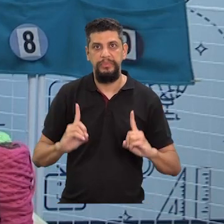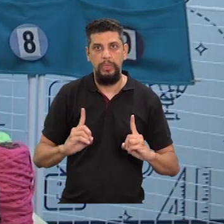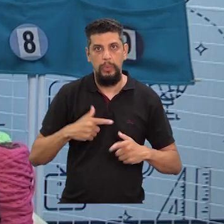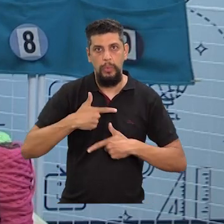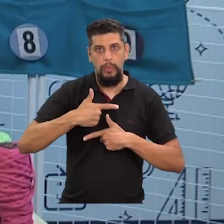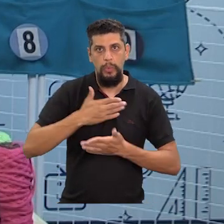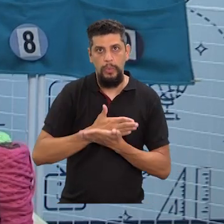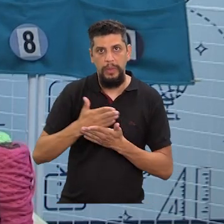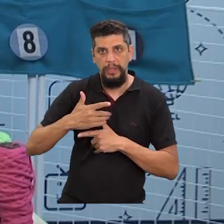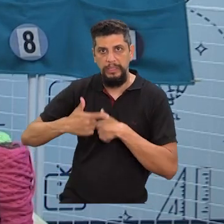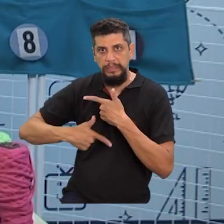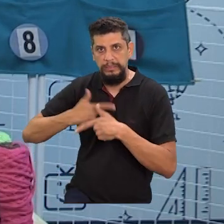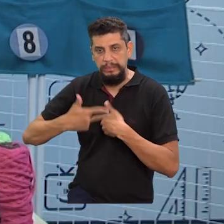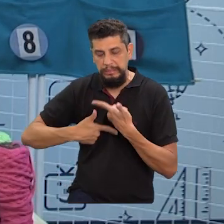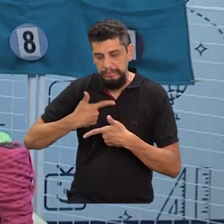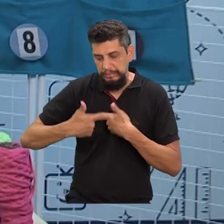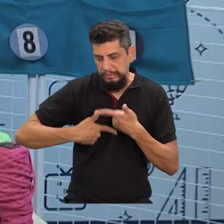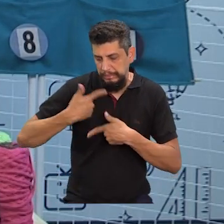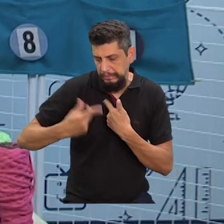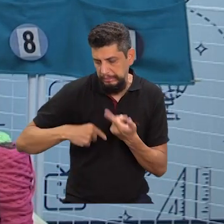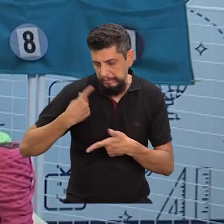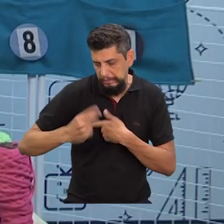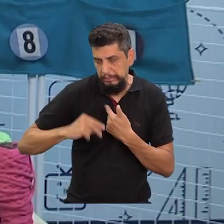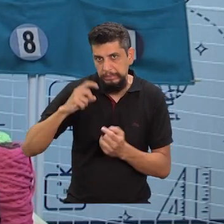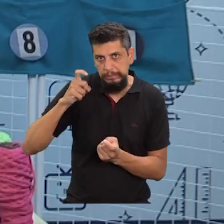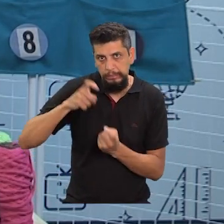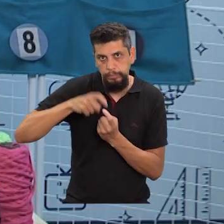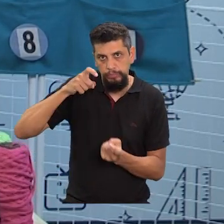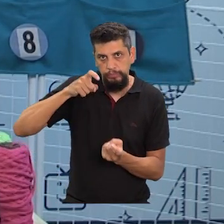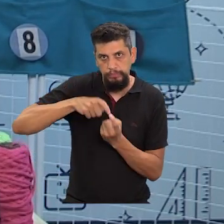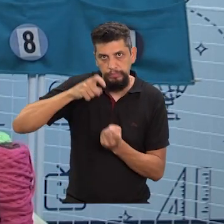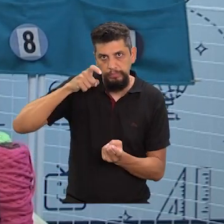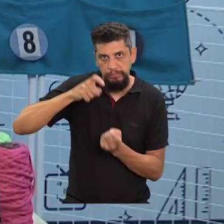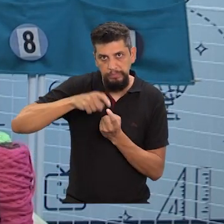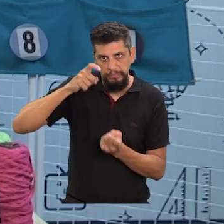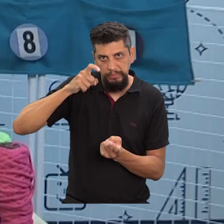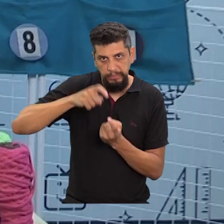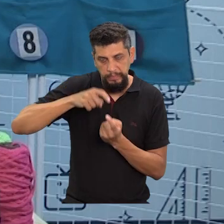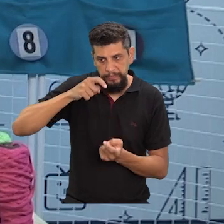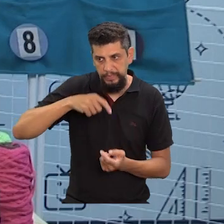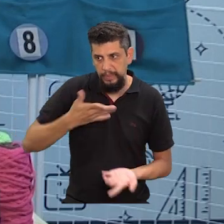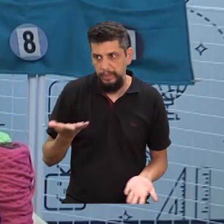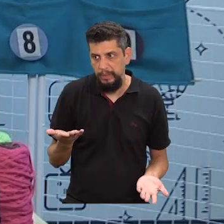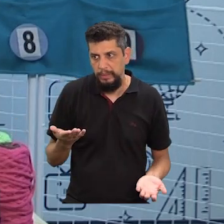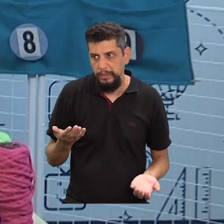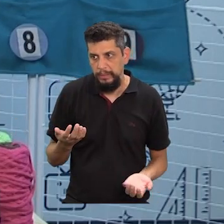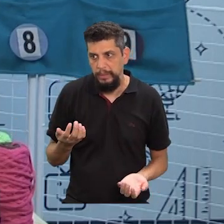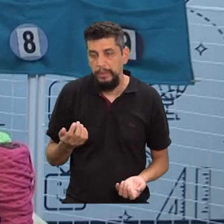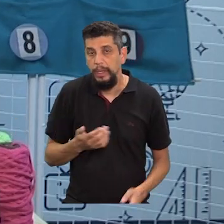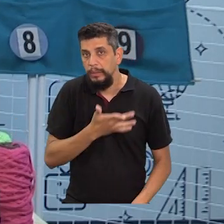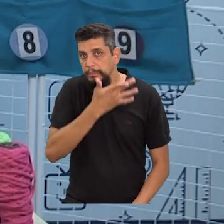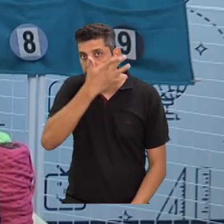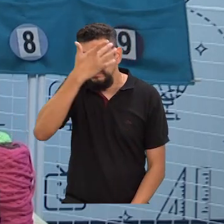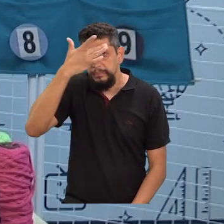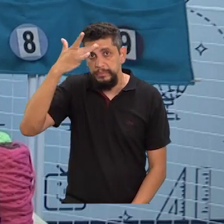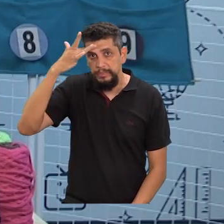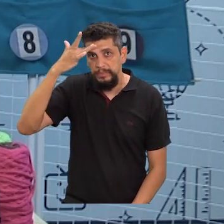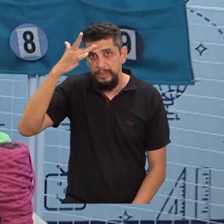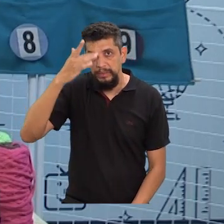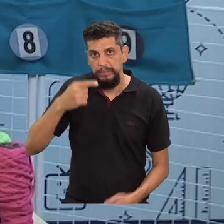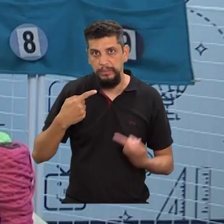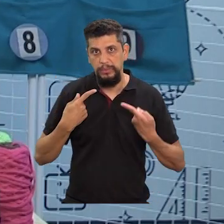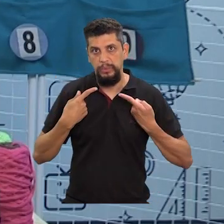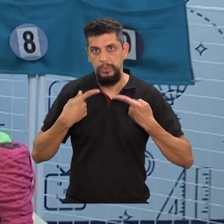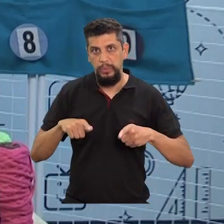outro. Aracne fazia ali na tapeçaria uma cena quando os mortais,